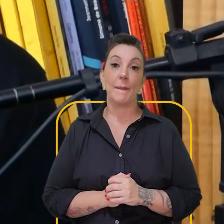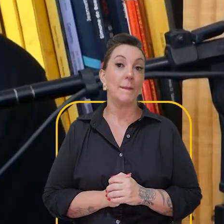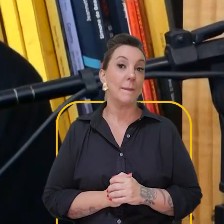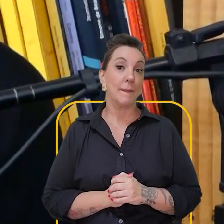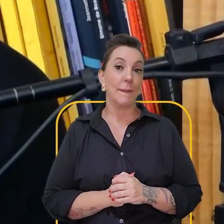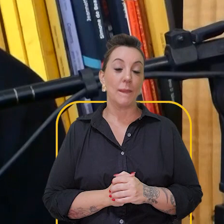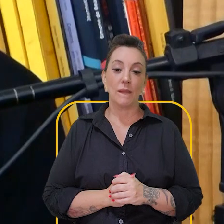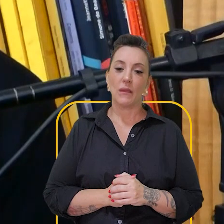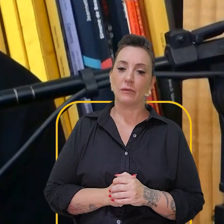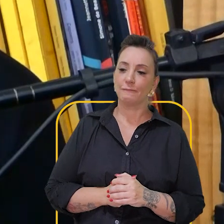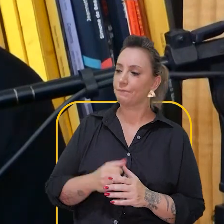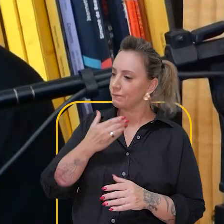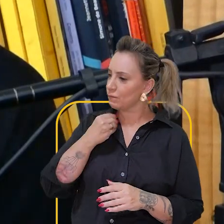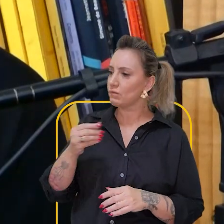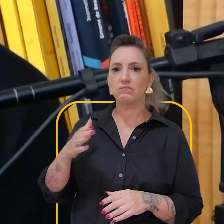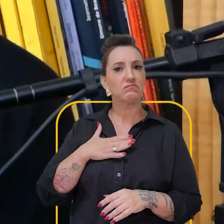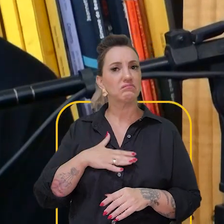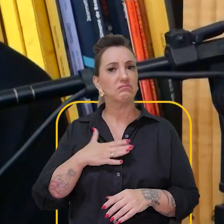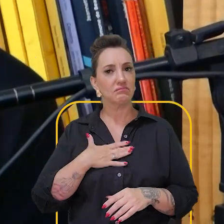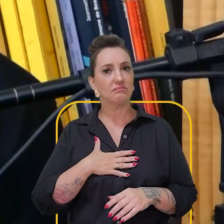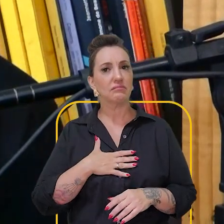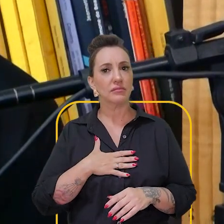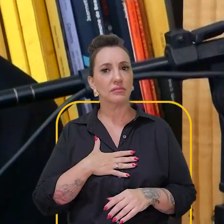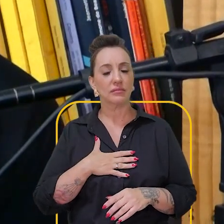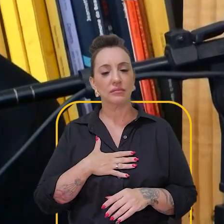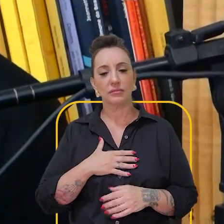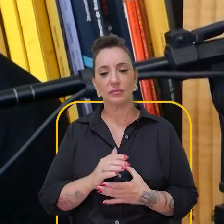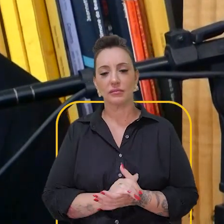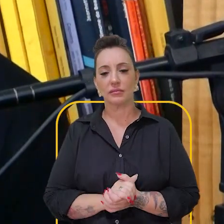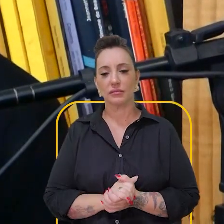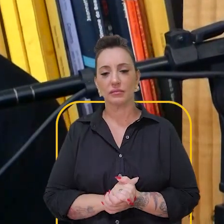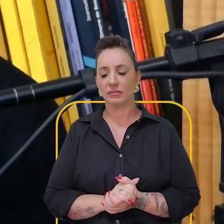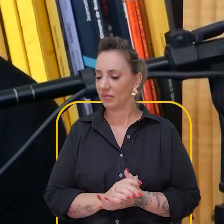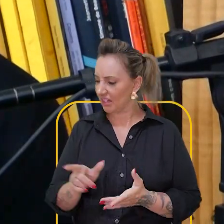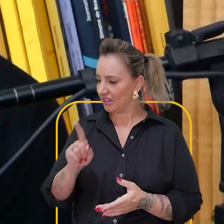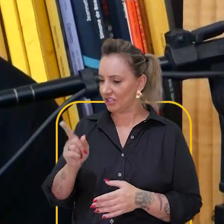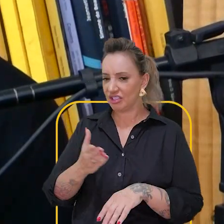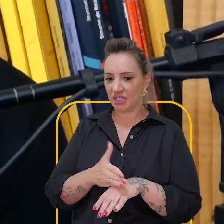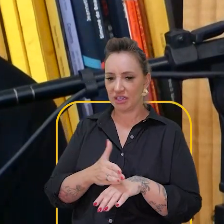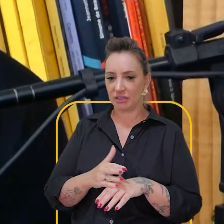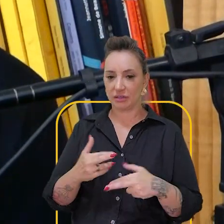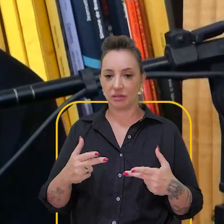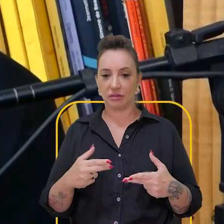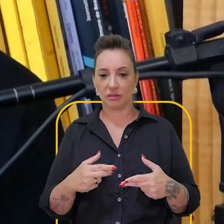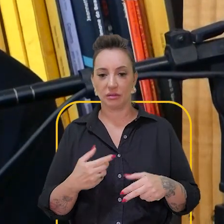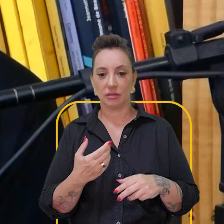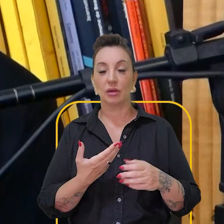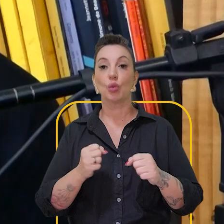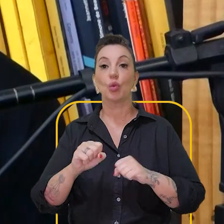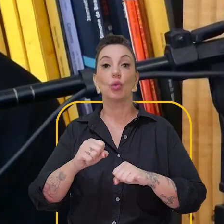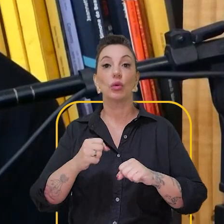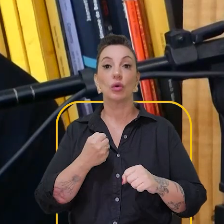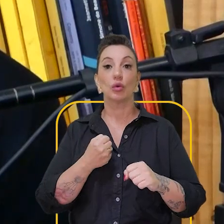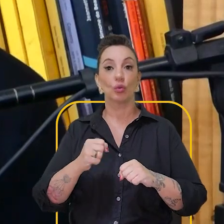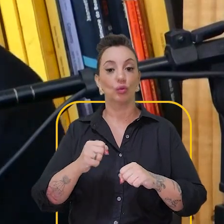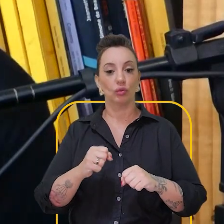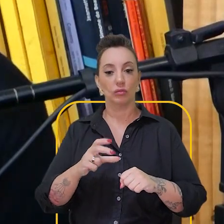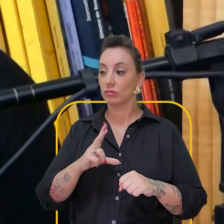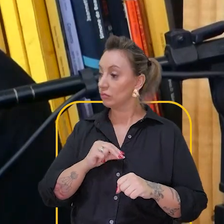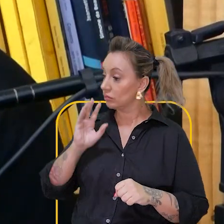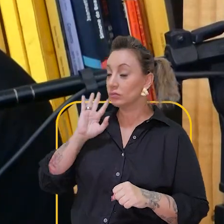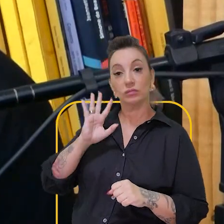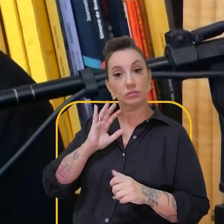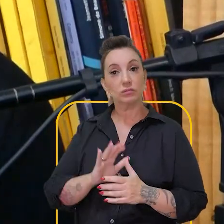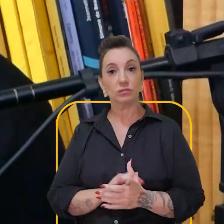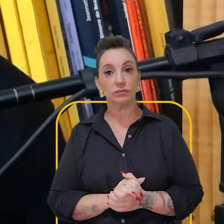a gente treina com fu aí eu falei nossa que legal que que vocês treinam Win com quem com o Marco Natalie e eu tinha um